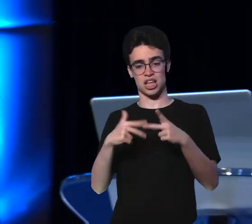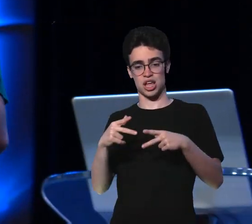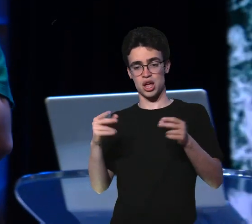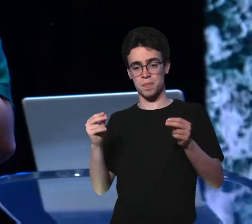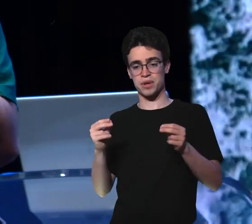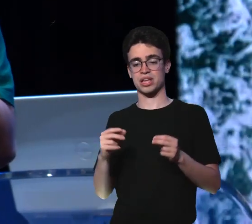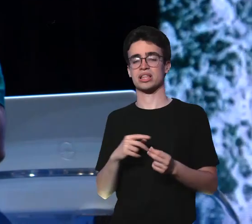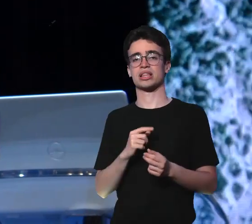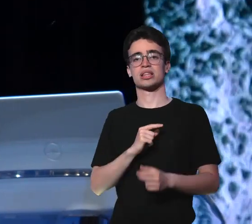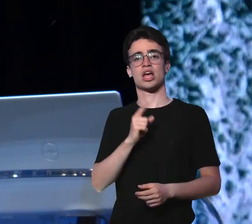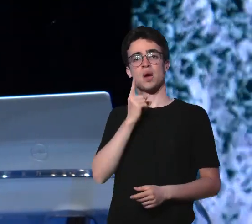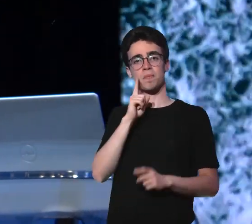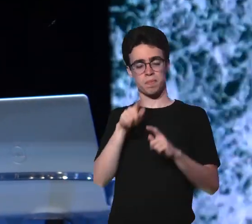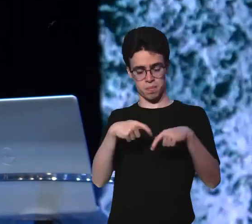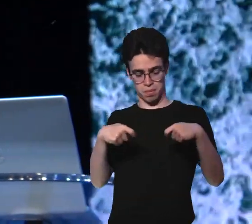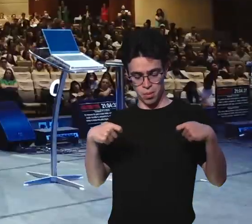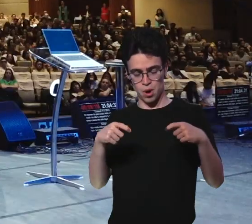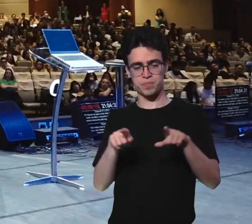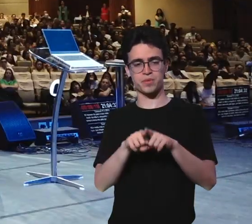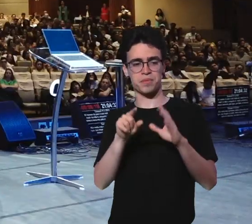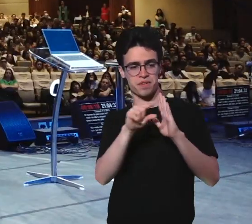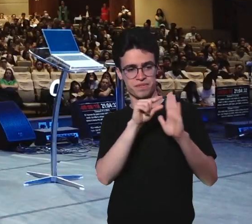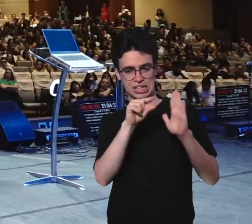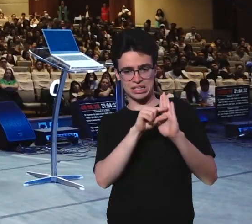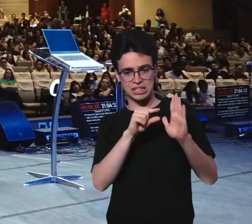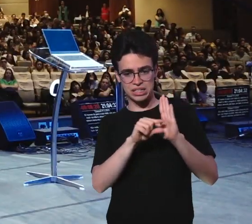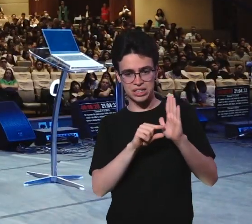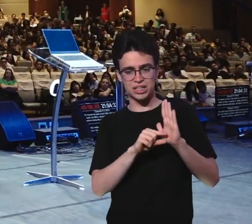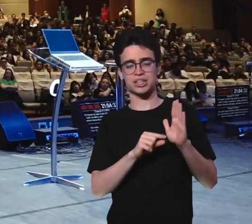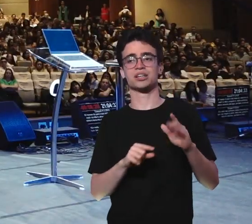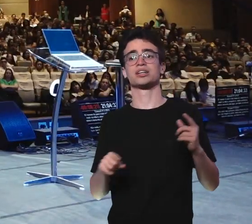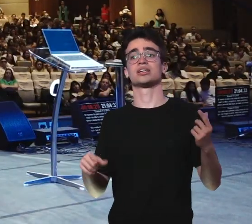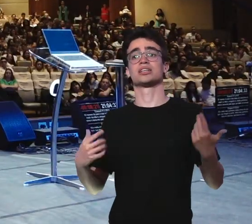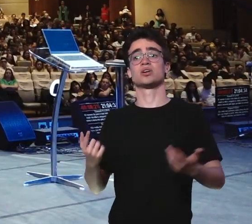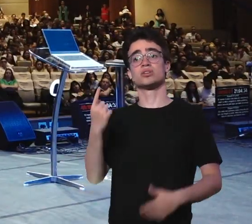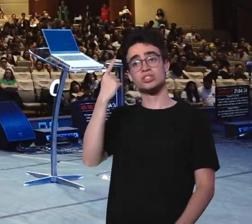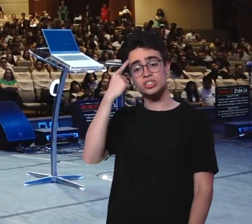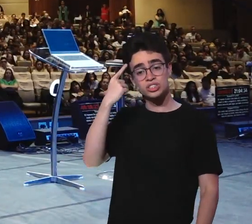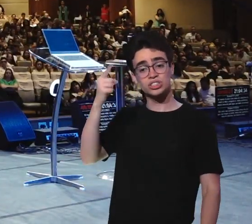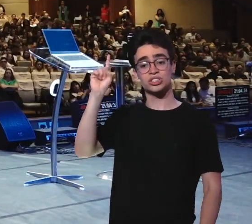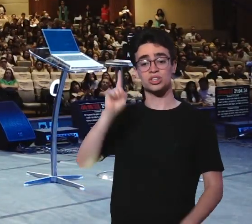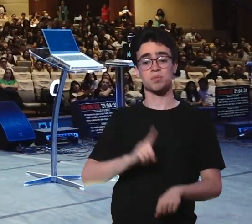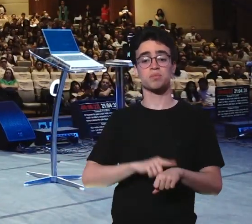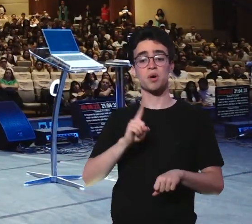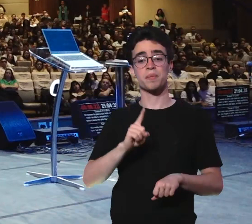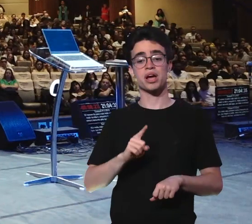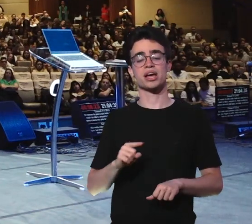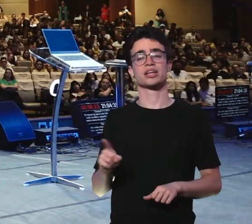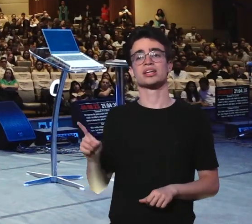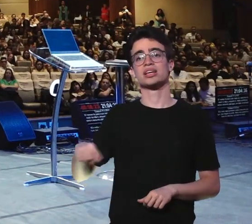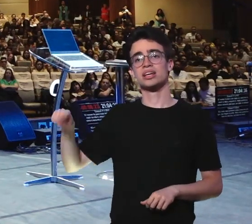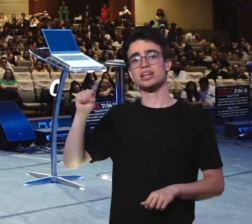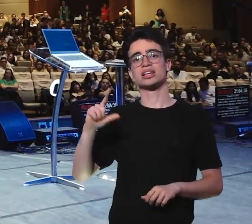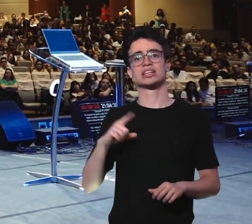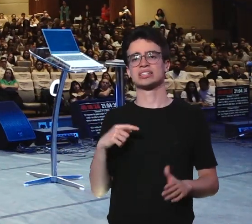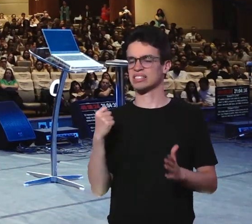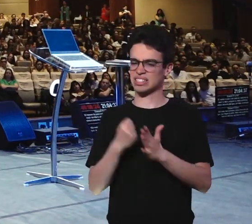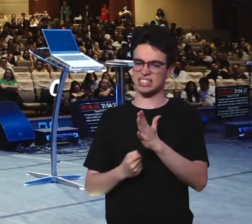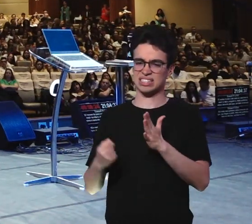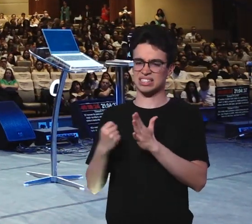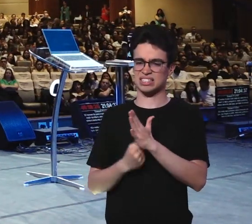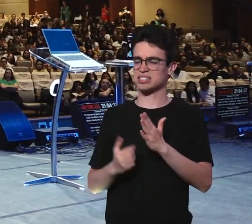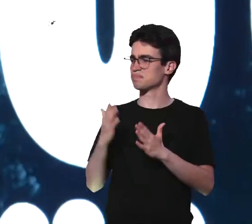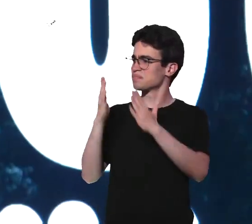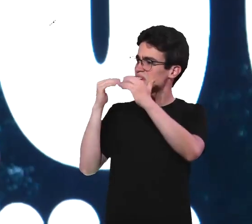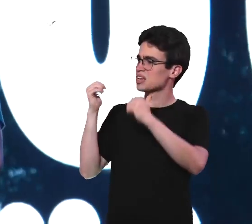com bombons e versículos bíblicos, e chegou o dia. Eles estavam ali na batalha, pedindo para que